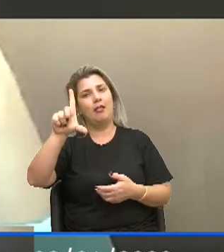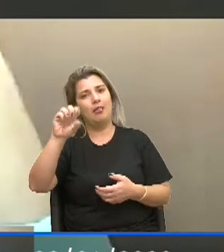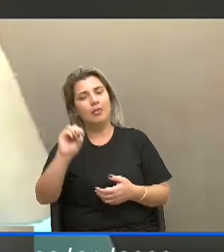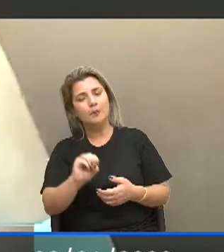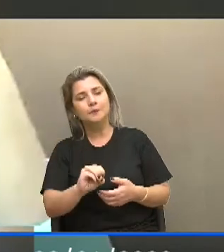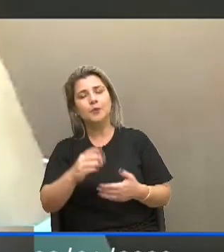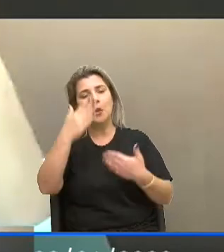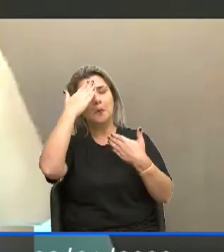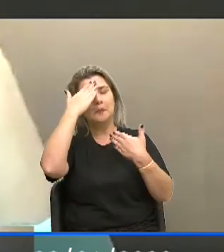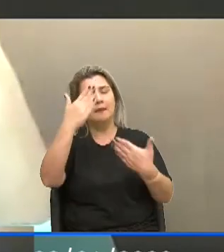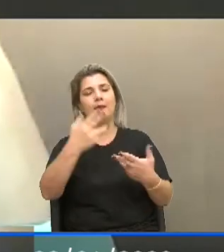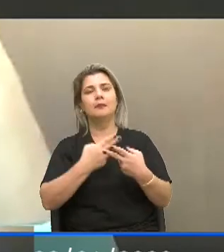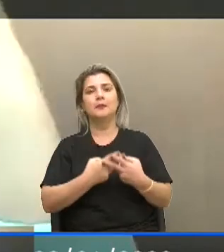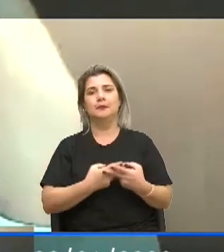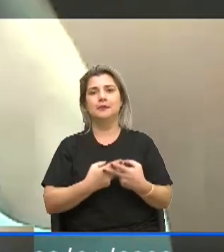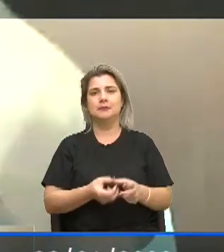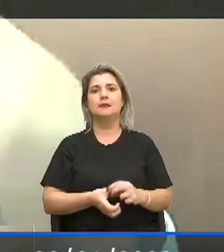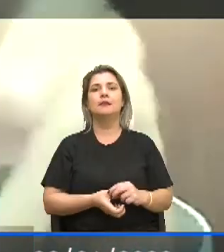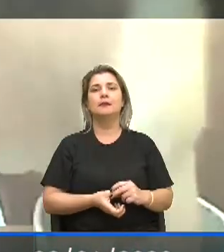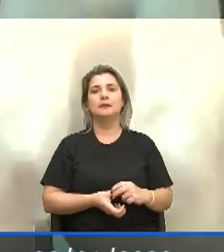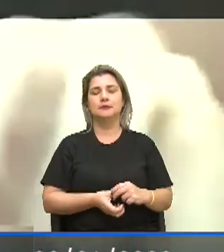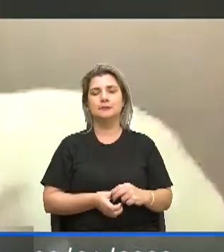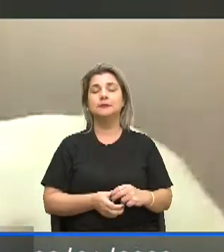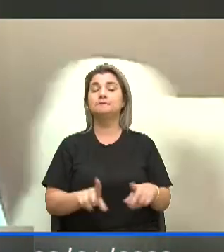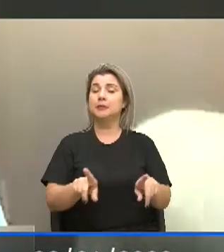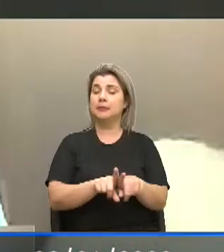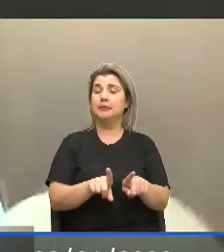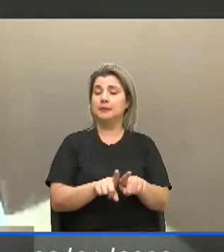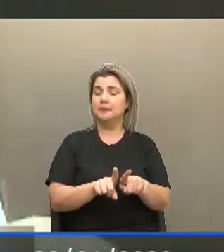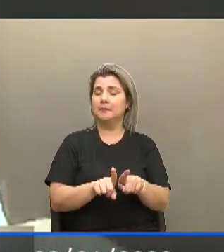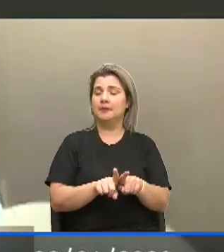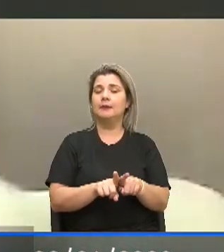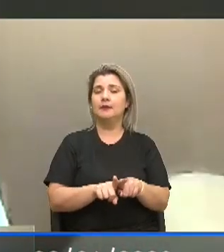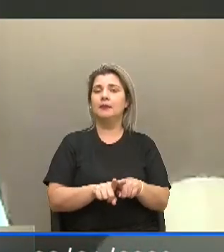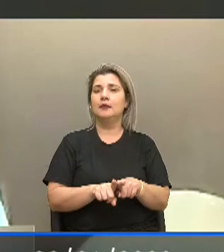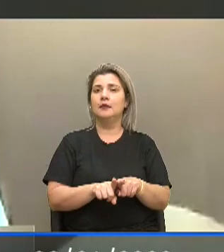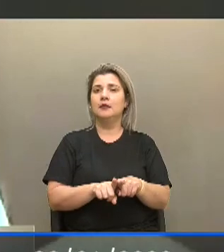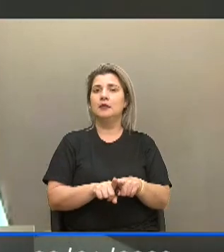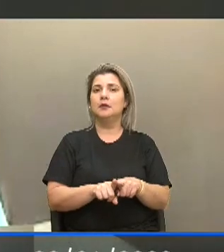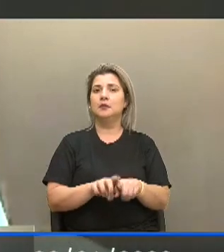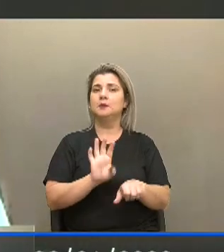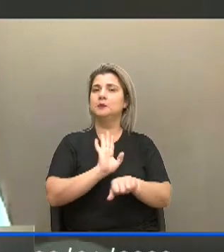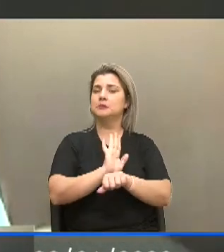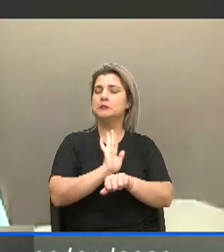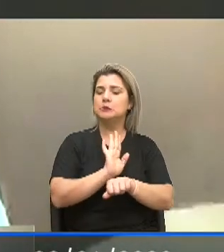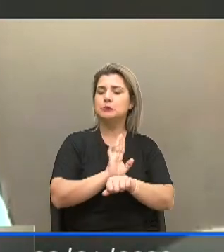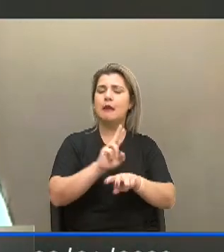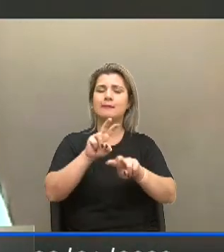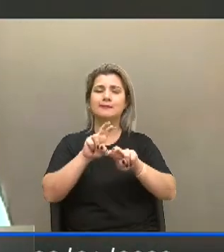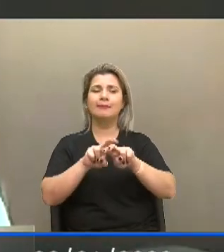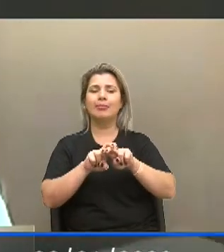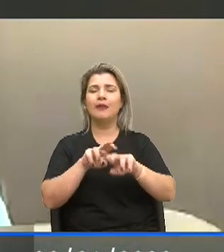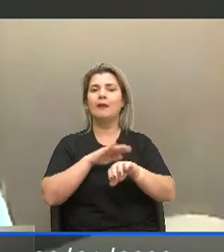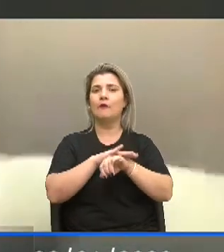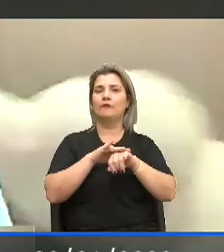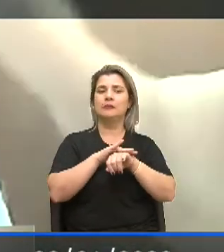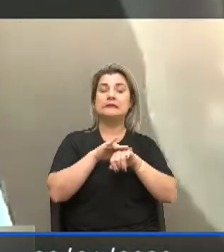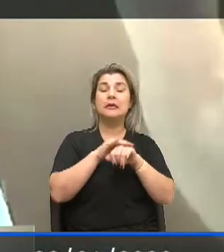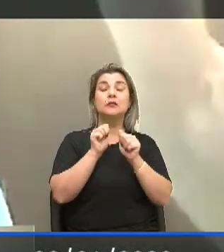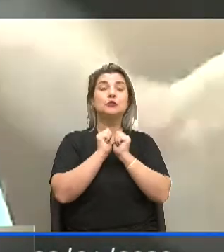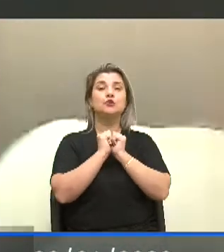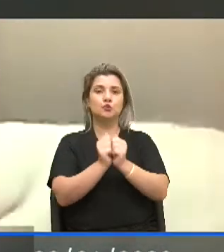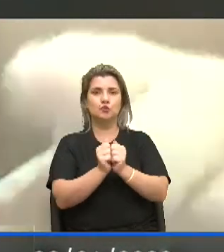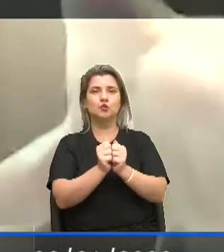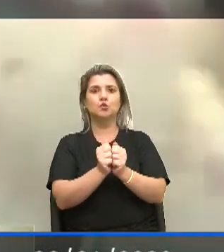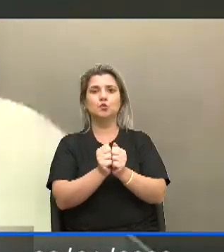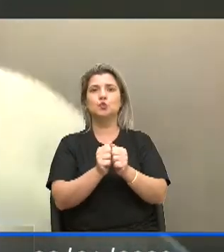pela paciência, né, e por essa predisposição de sentarmos, dialogarmos e juntos construirmos